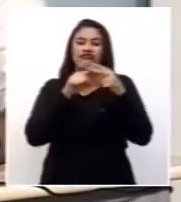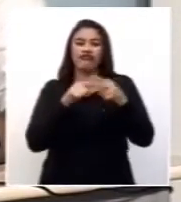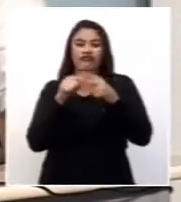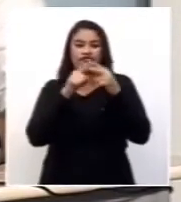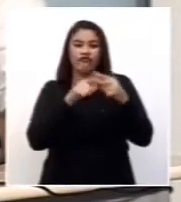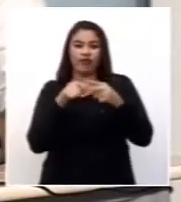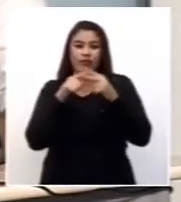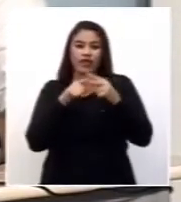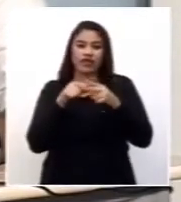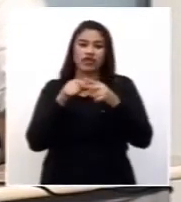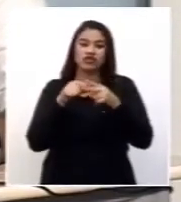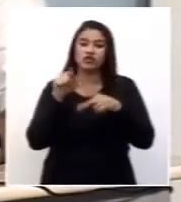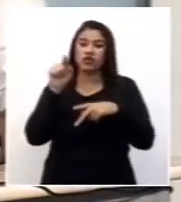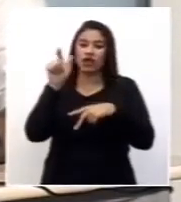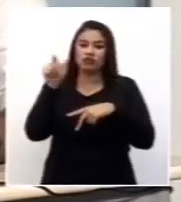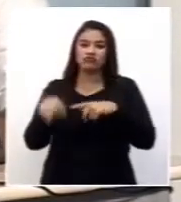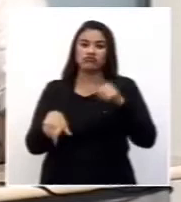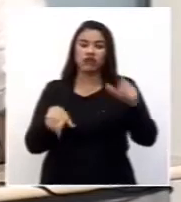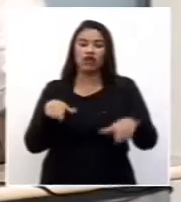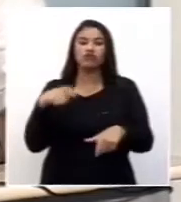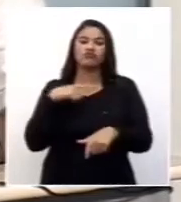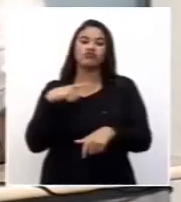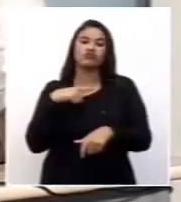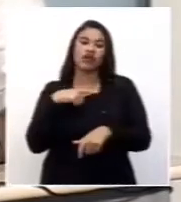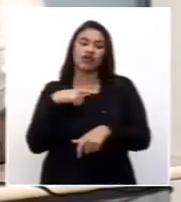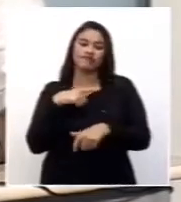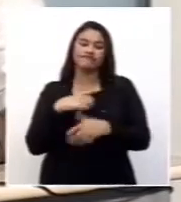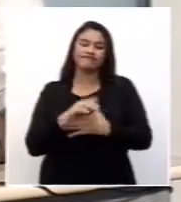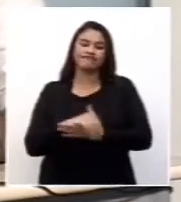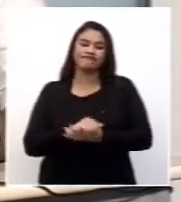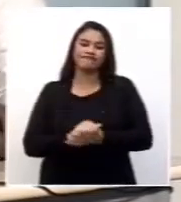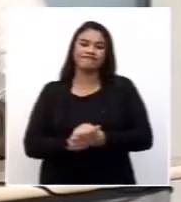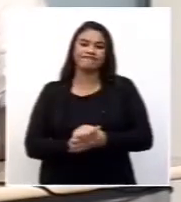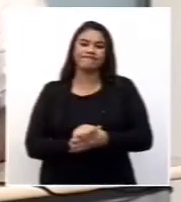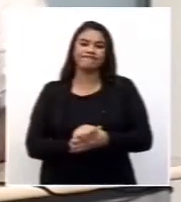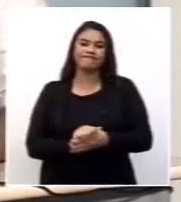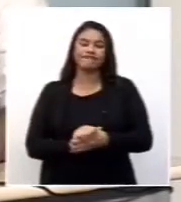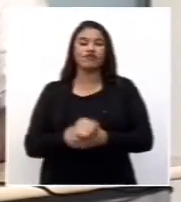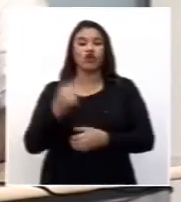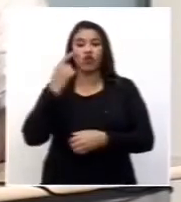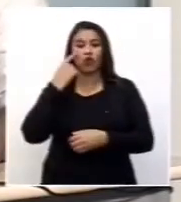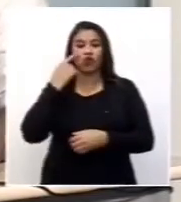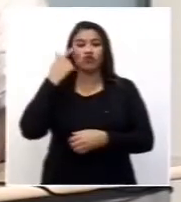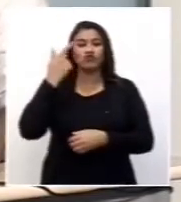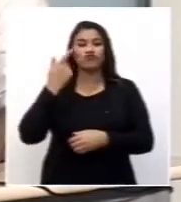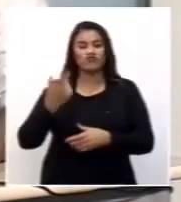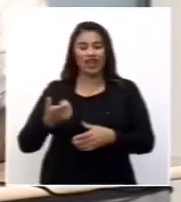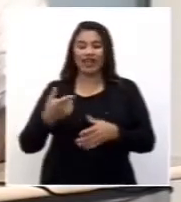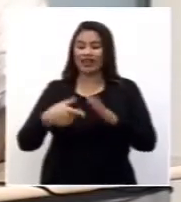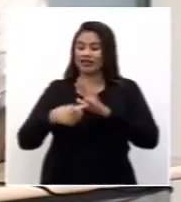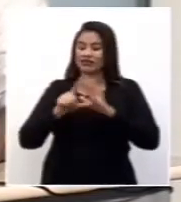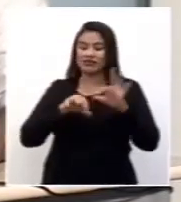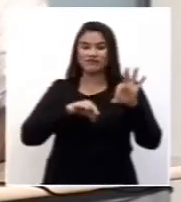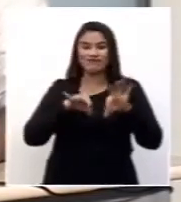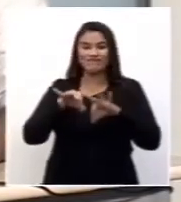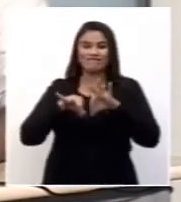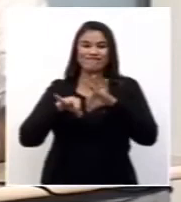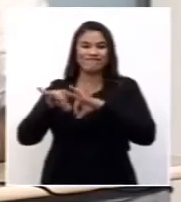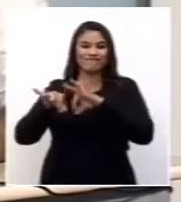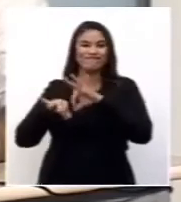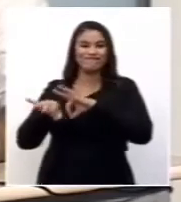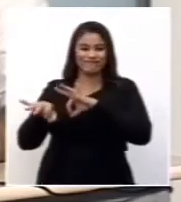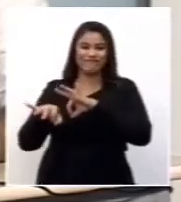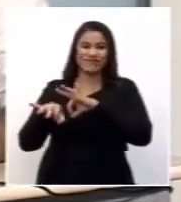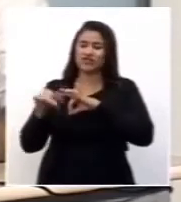que esses alunos dispõem nesse momento. Perfeito. Olha só a importância do planejamento aí nesse